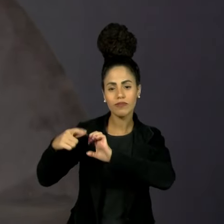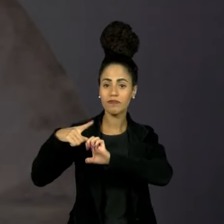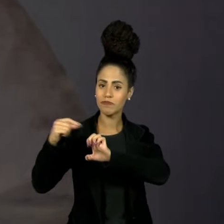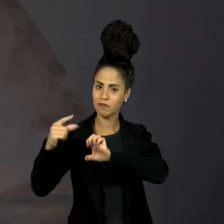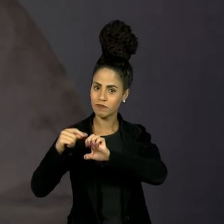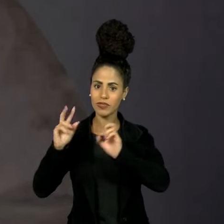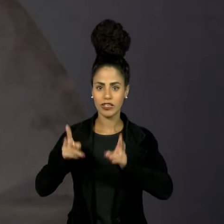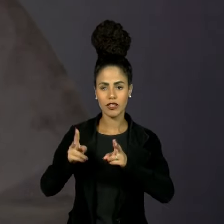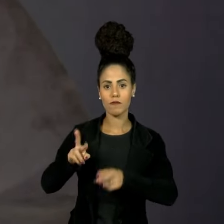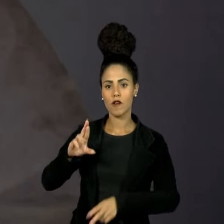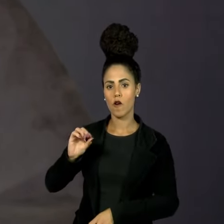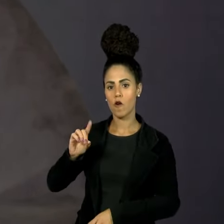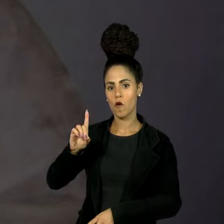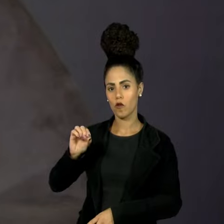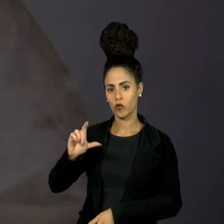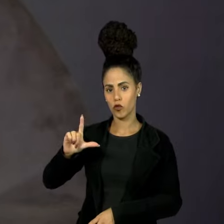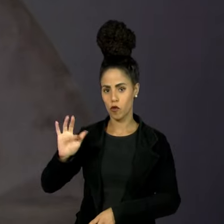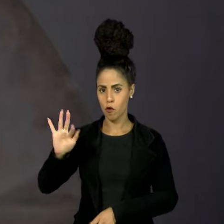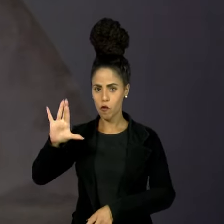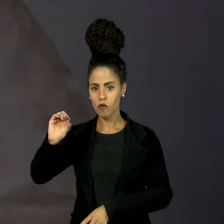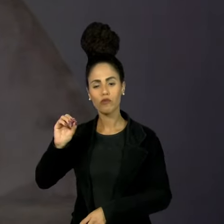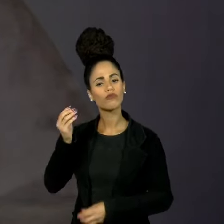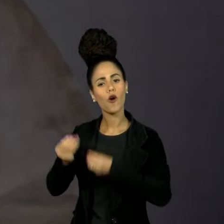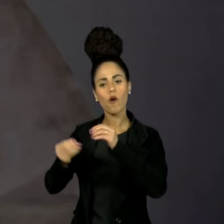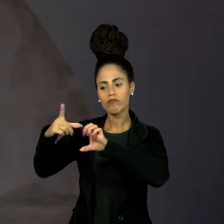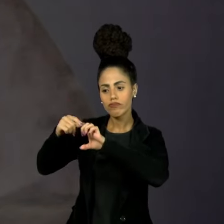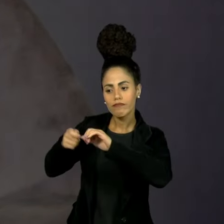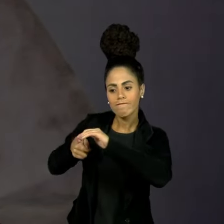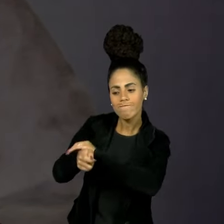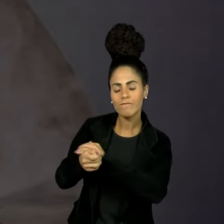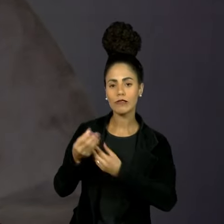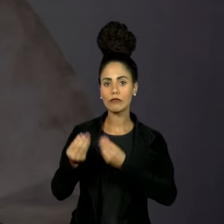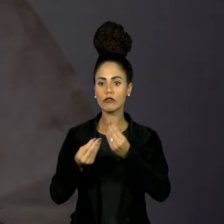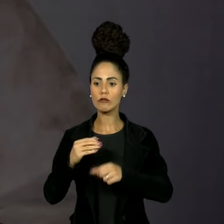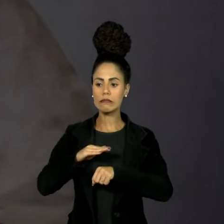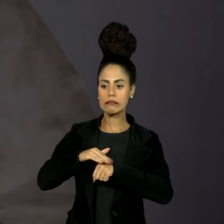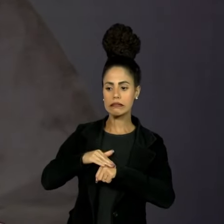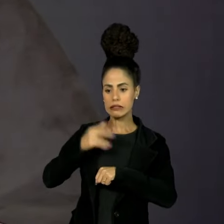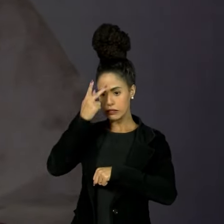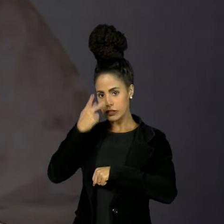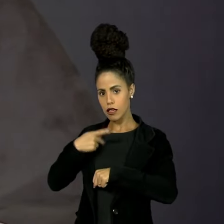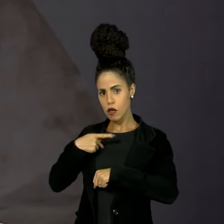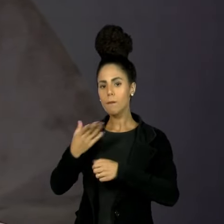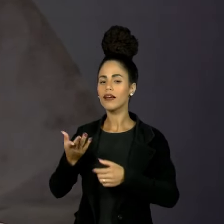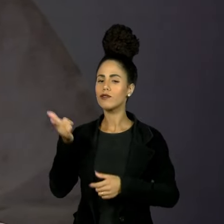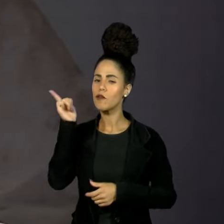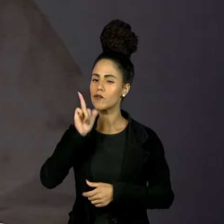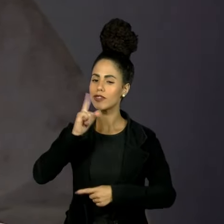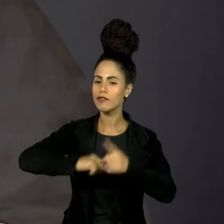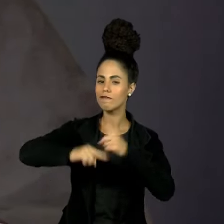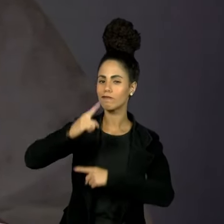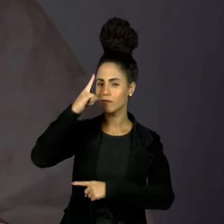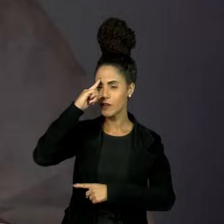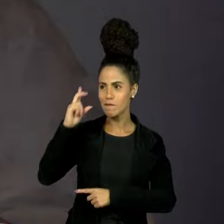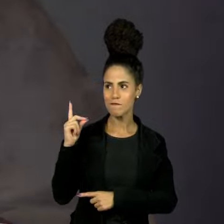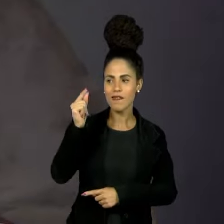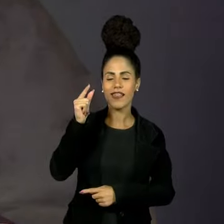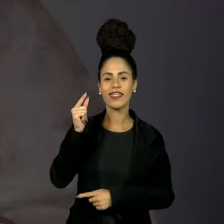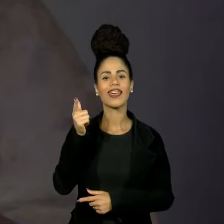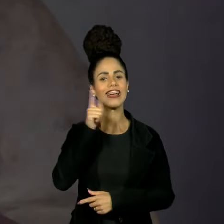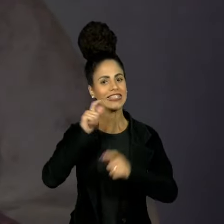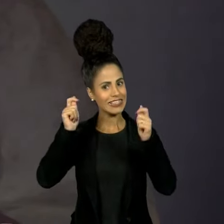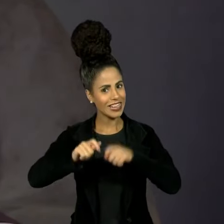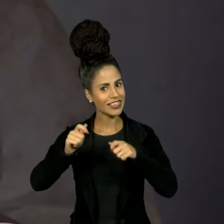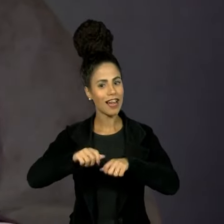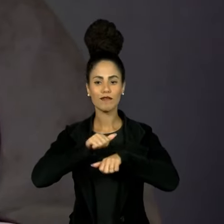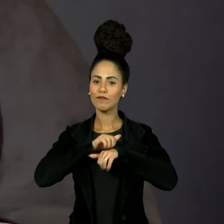do Rodolfo, mas empreender informalmente era a única opção. Mas ele teve uma ideia e de